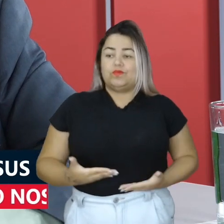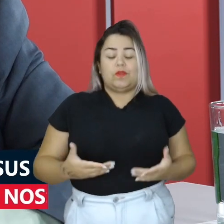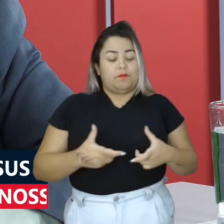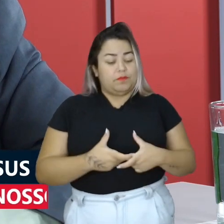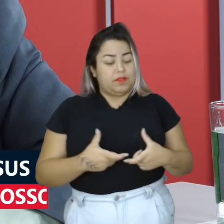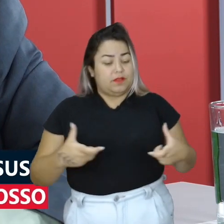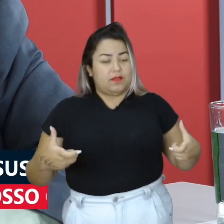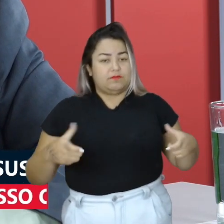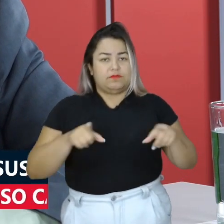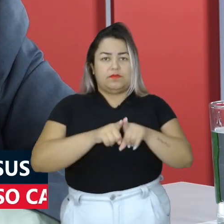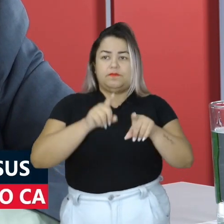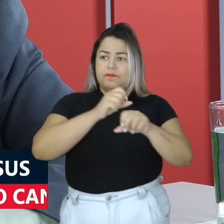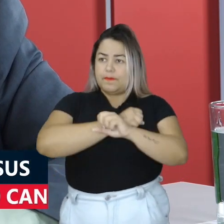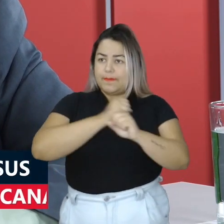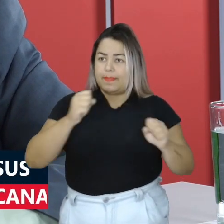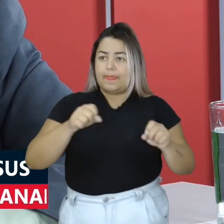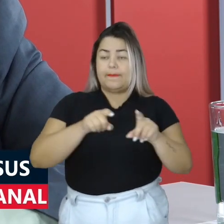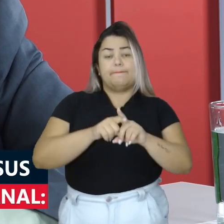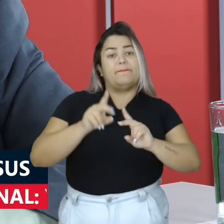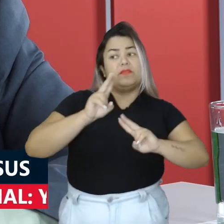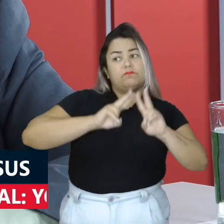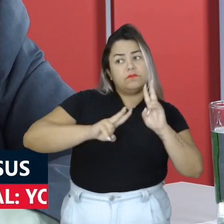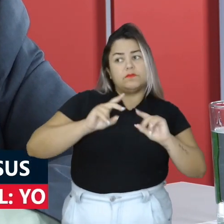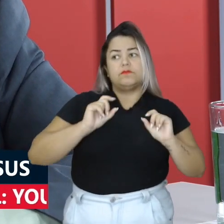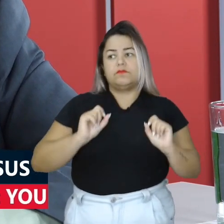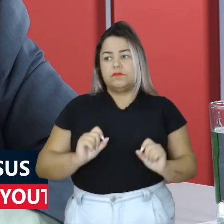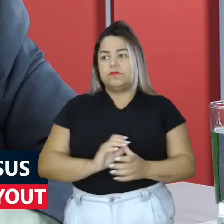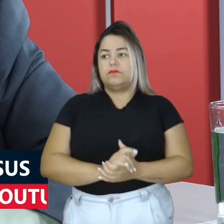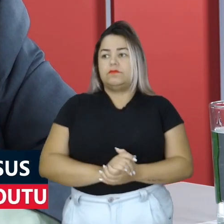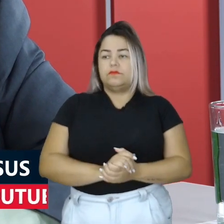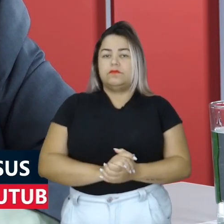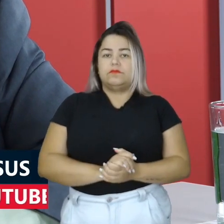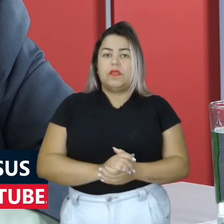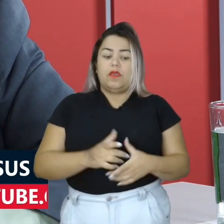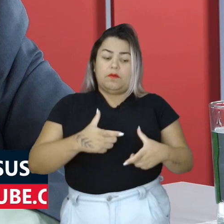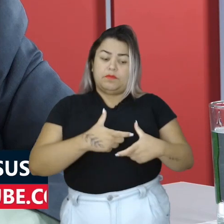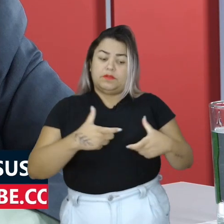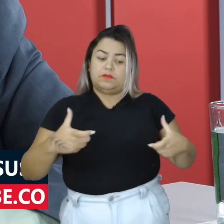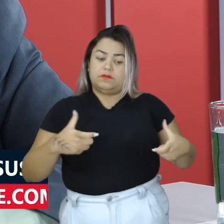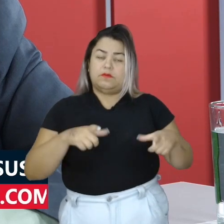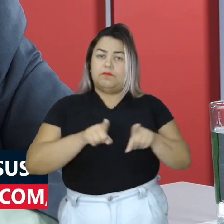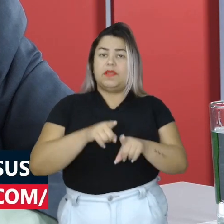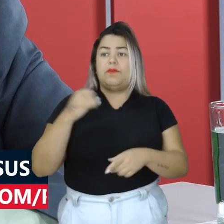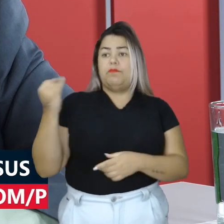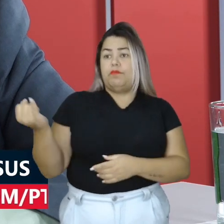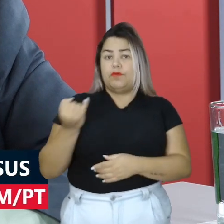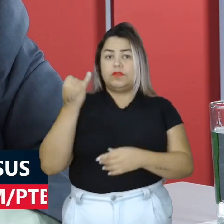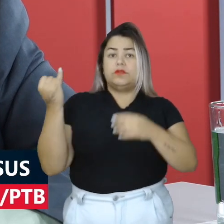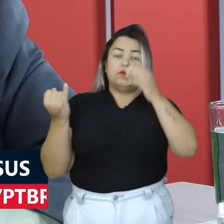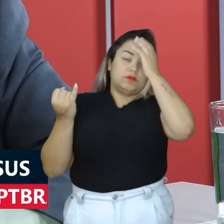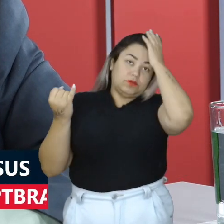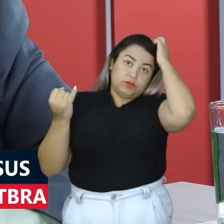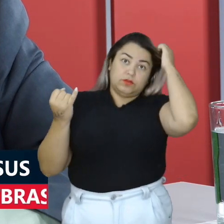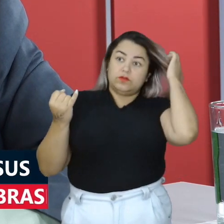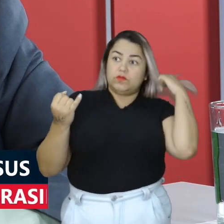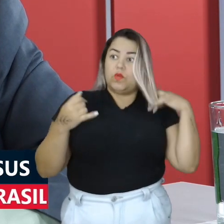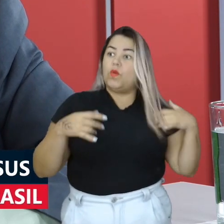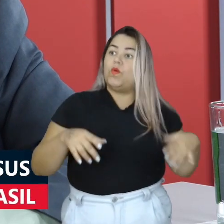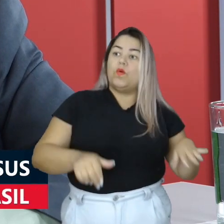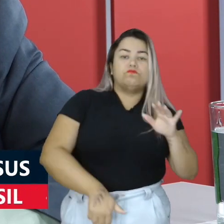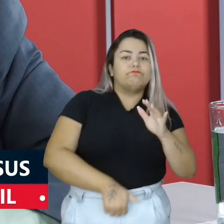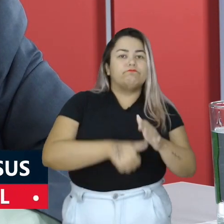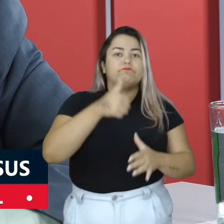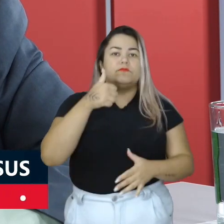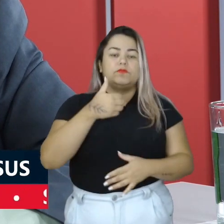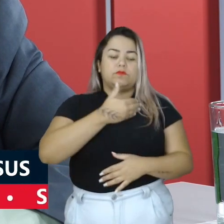capacidade de remotamente serem assistidos, né. A ampliação da rede é fundamental. Nos primeiros governos do